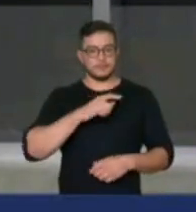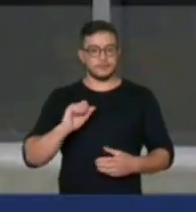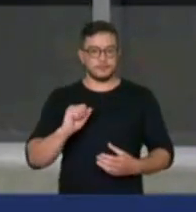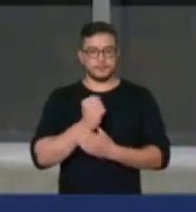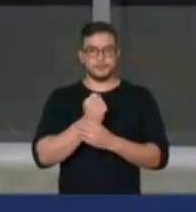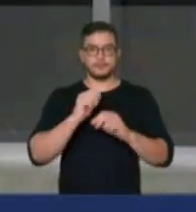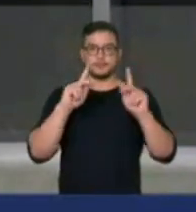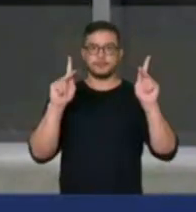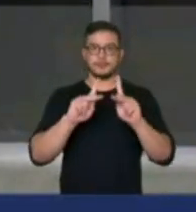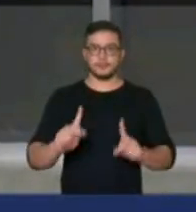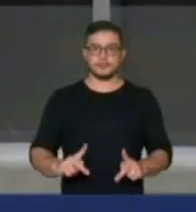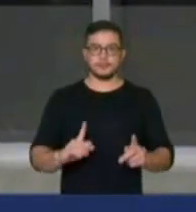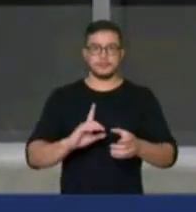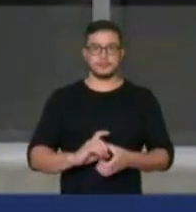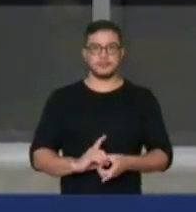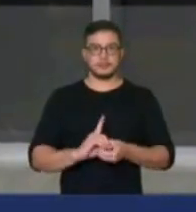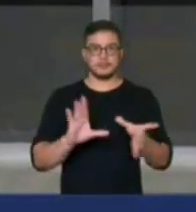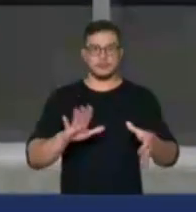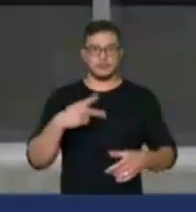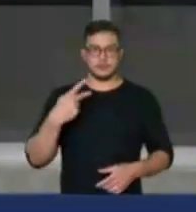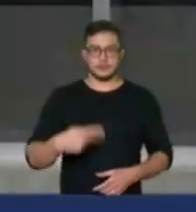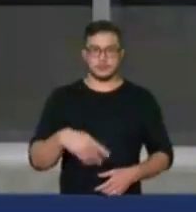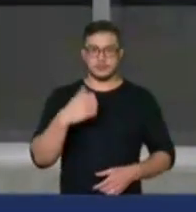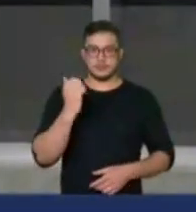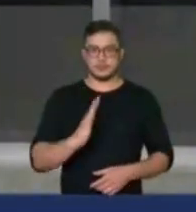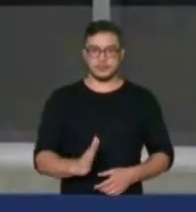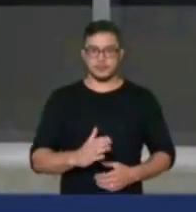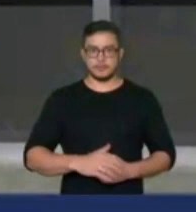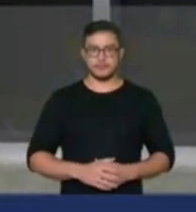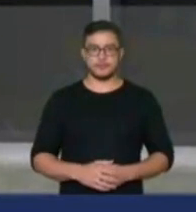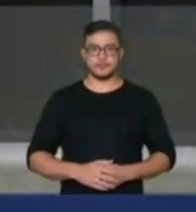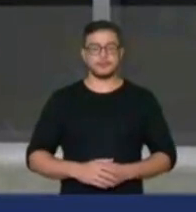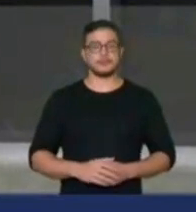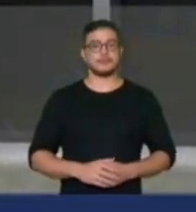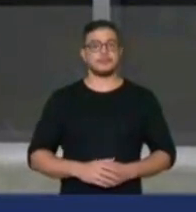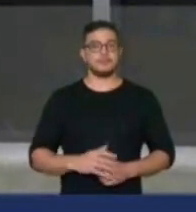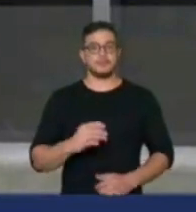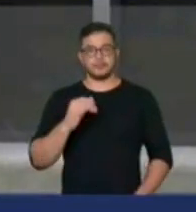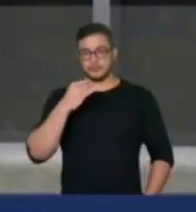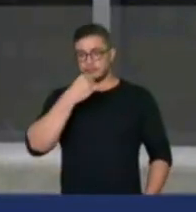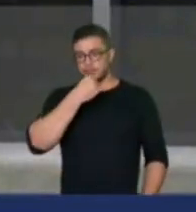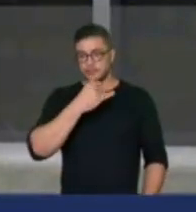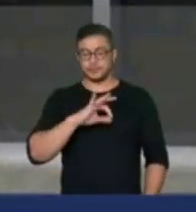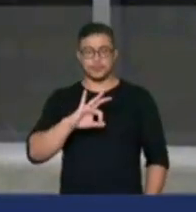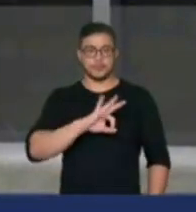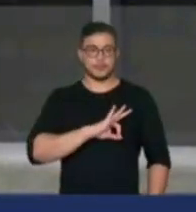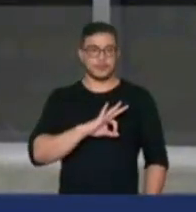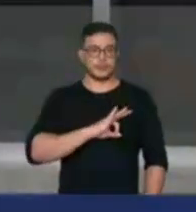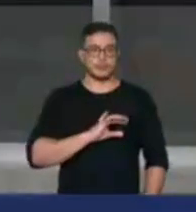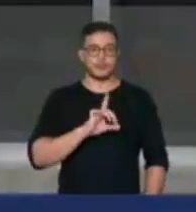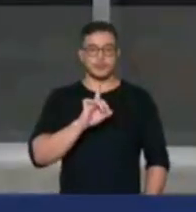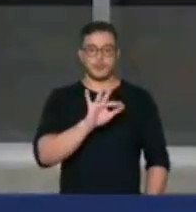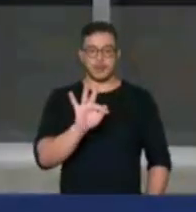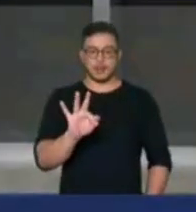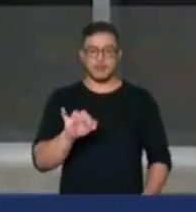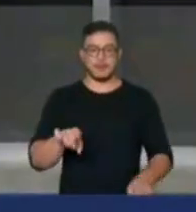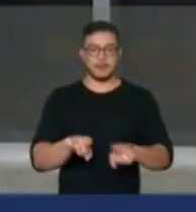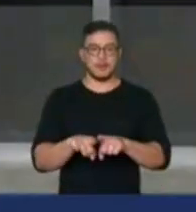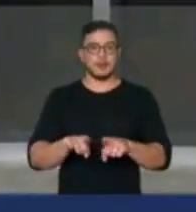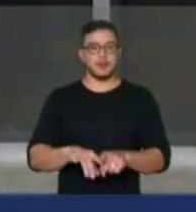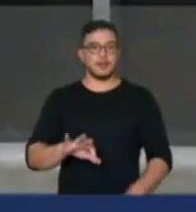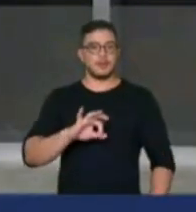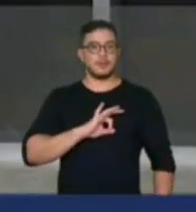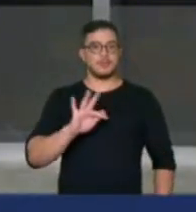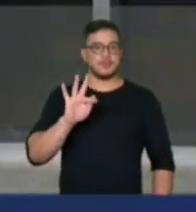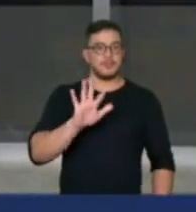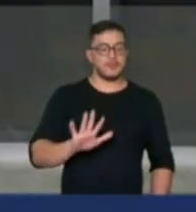país. Infelizmente, tanto a polícia aqui do Distrito Federal como a Polícia Federal não têm atuado de